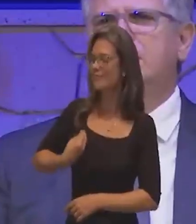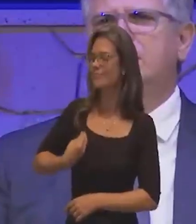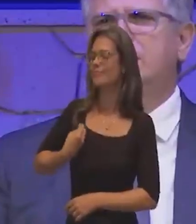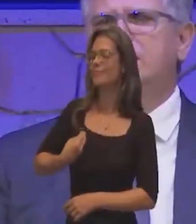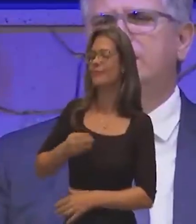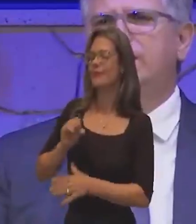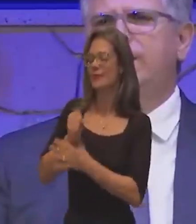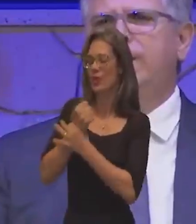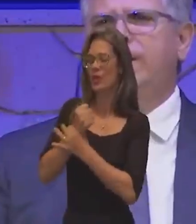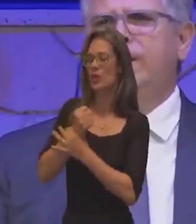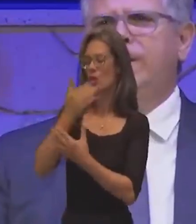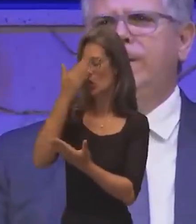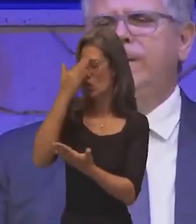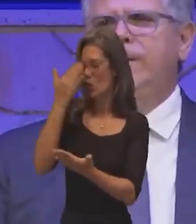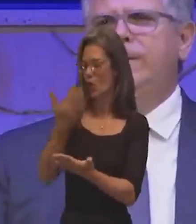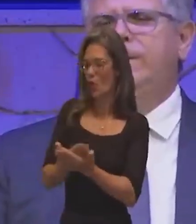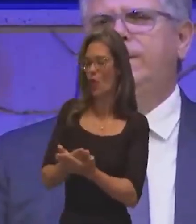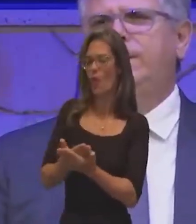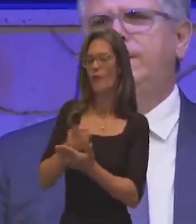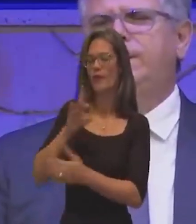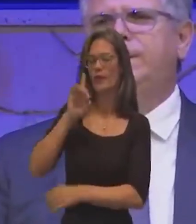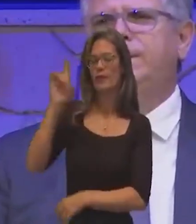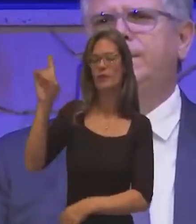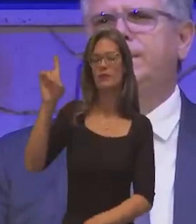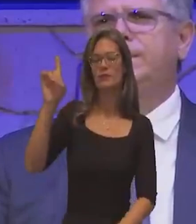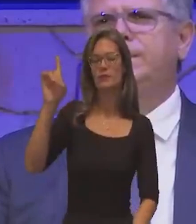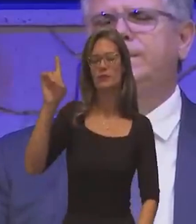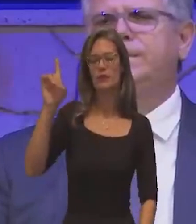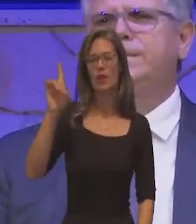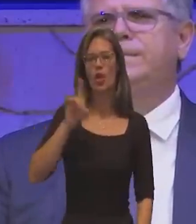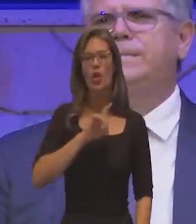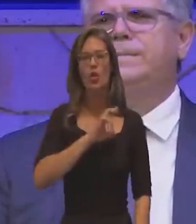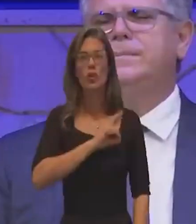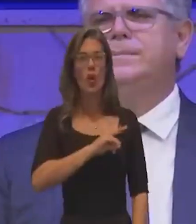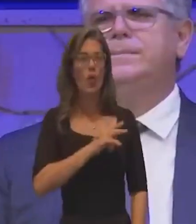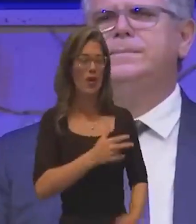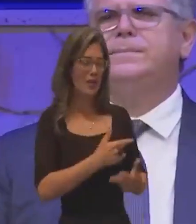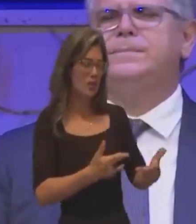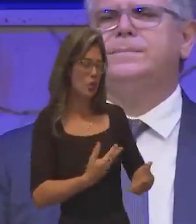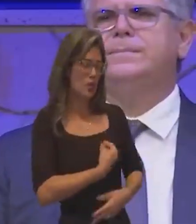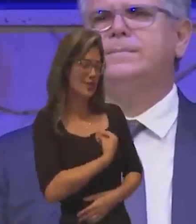pela confiança em Deus e não nas circunstâncias da vida.